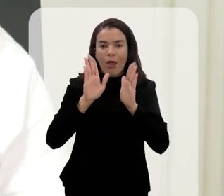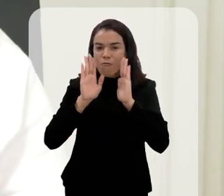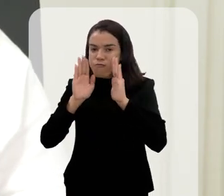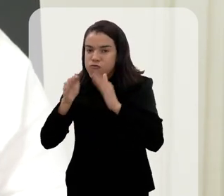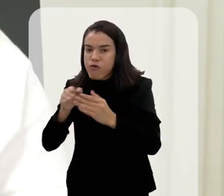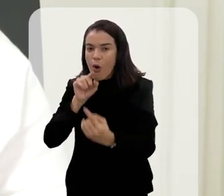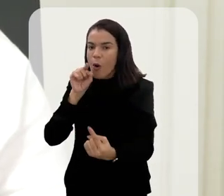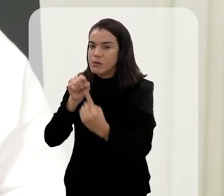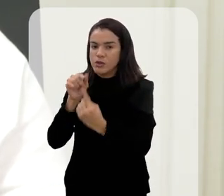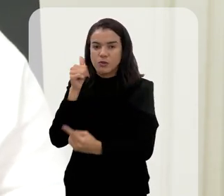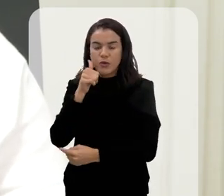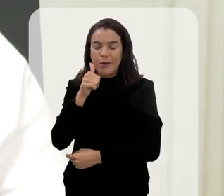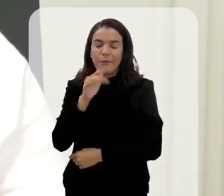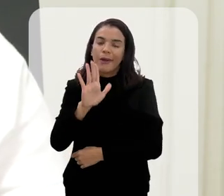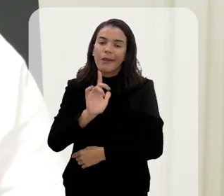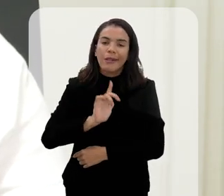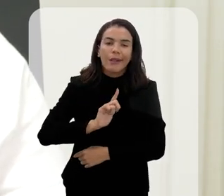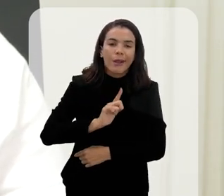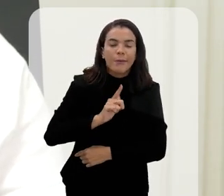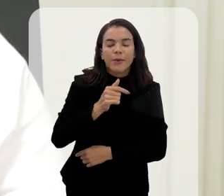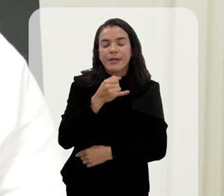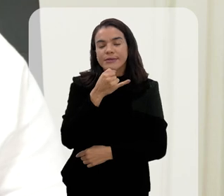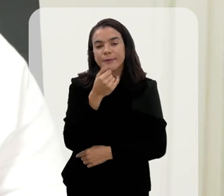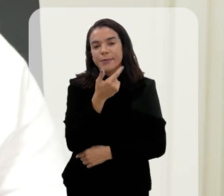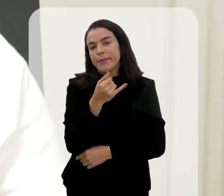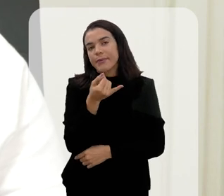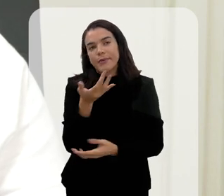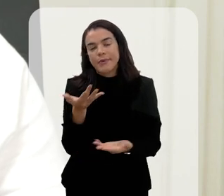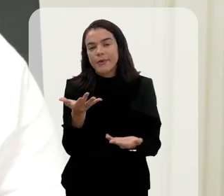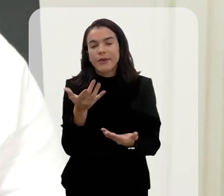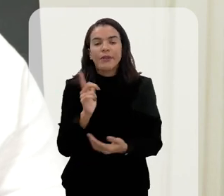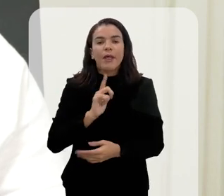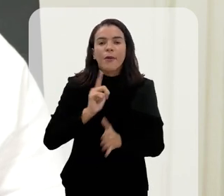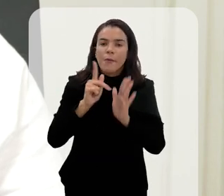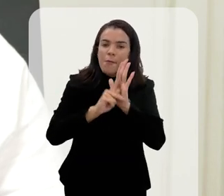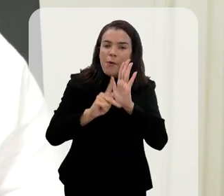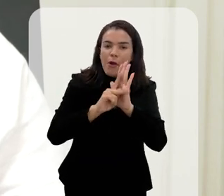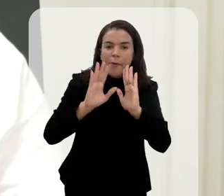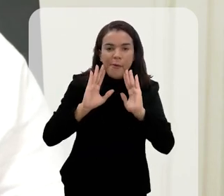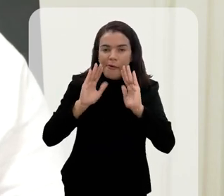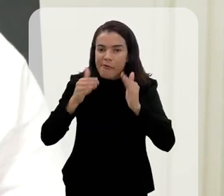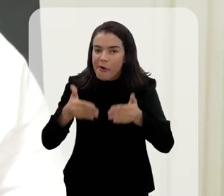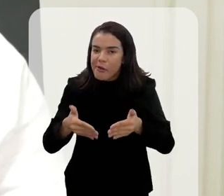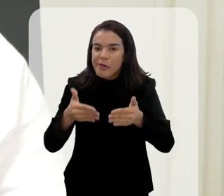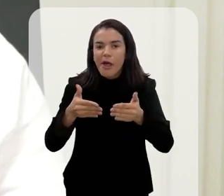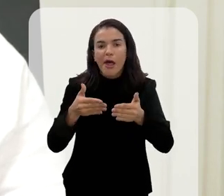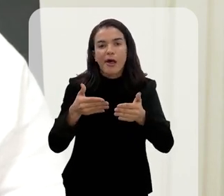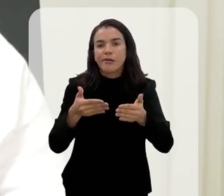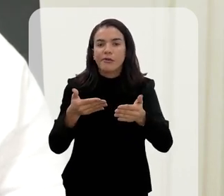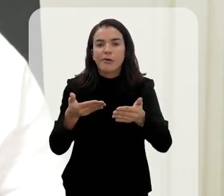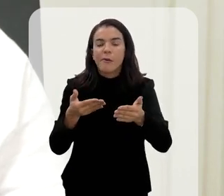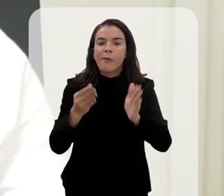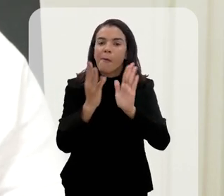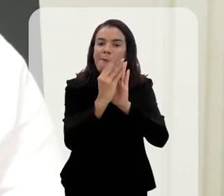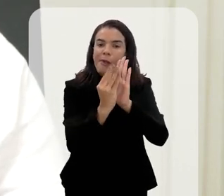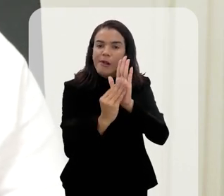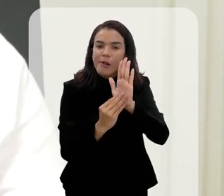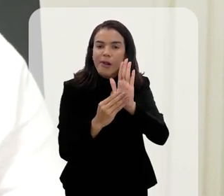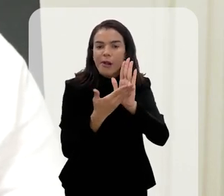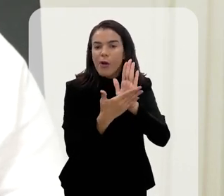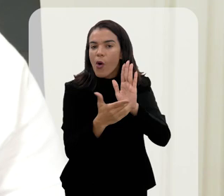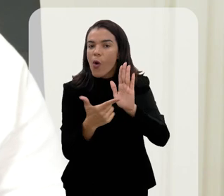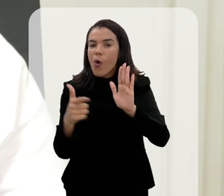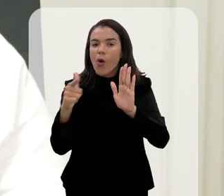específicos para mulheres, mas que também tem, por exemplo, a gente tem um outro programa que é um programa voltado para o repasse da